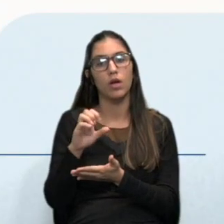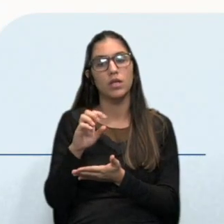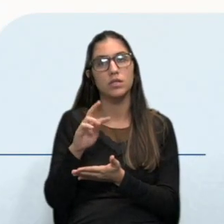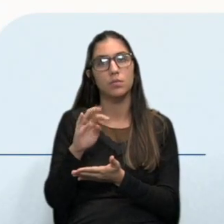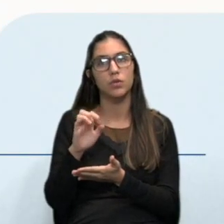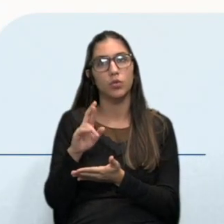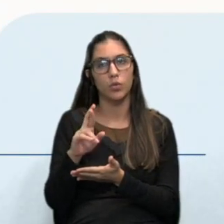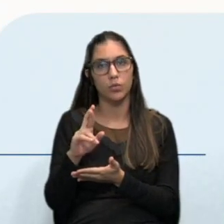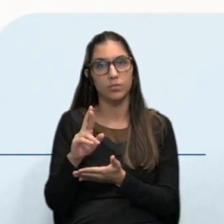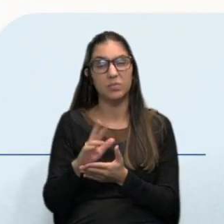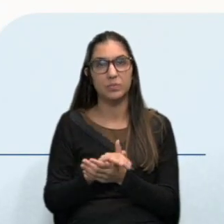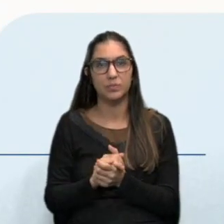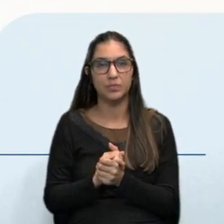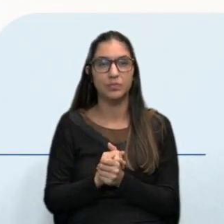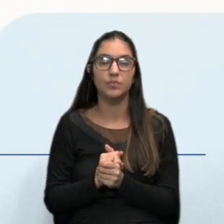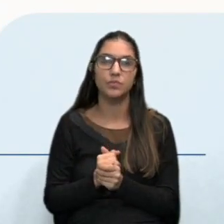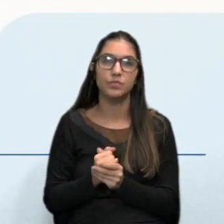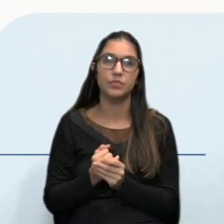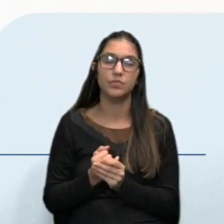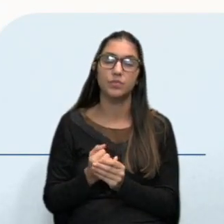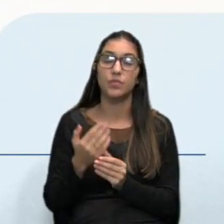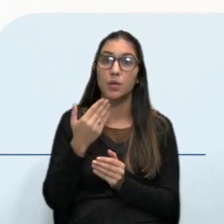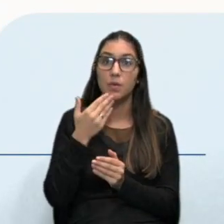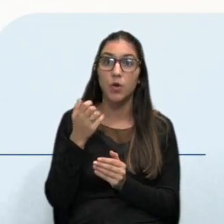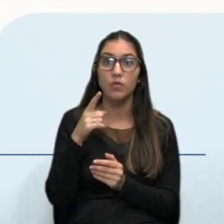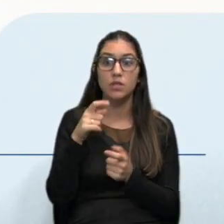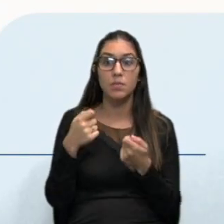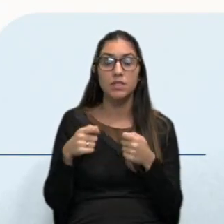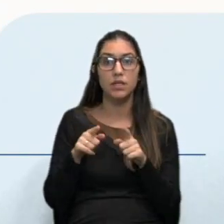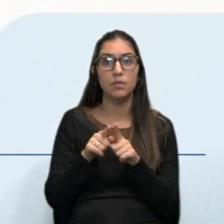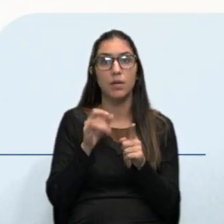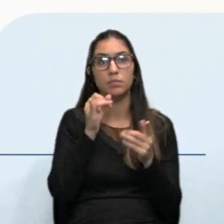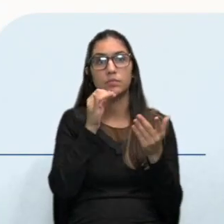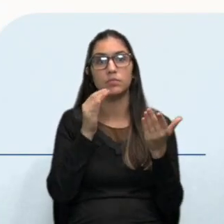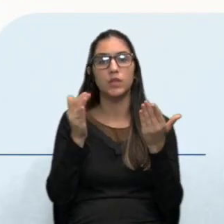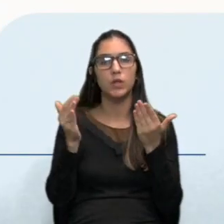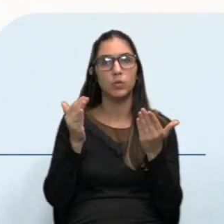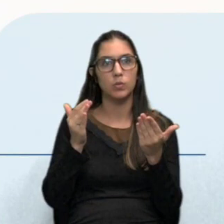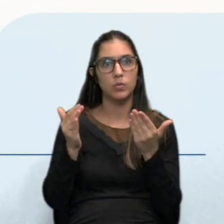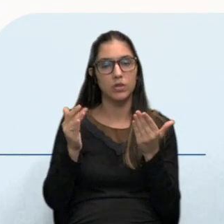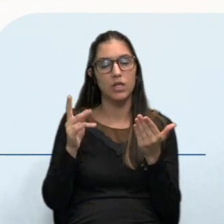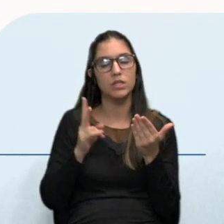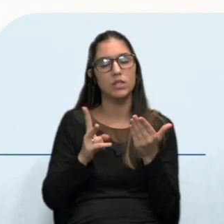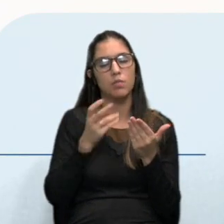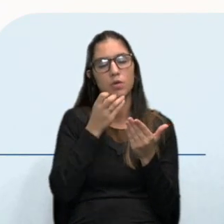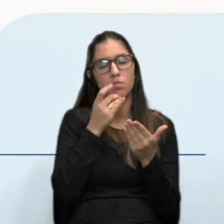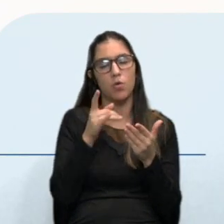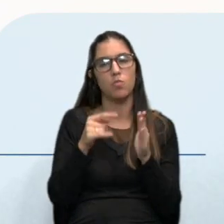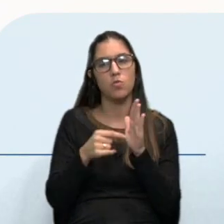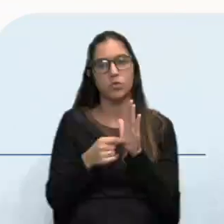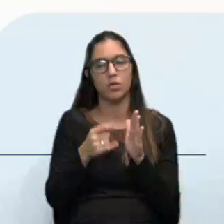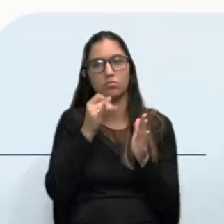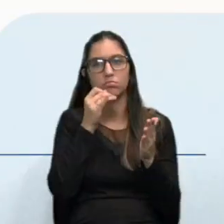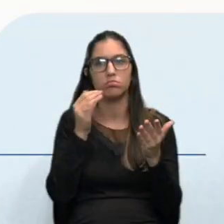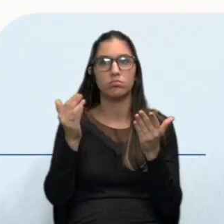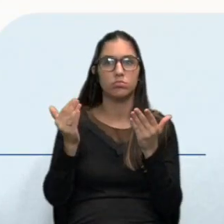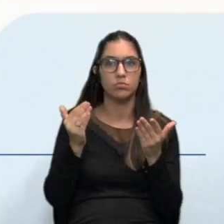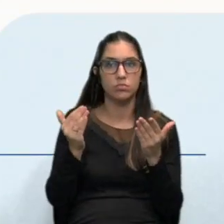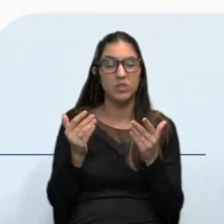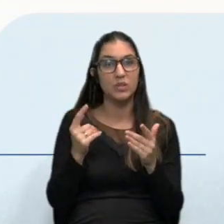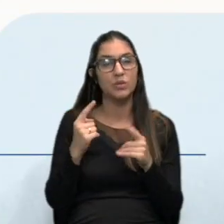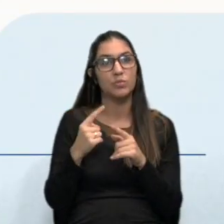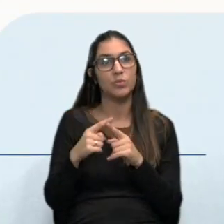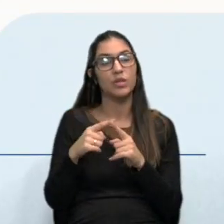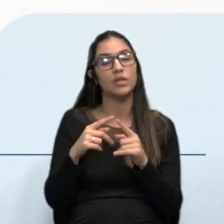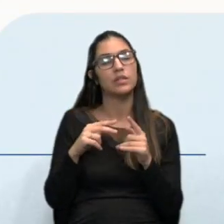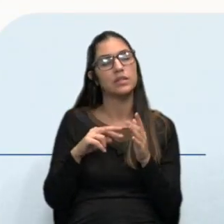o receptor. E melhor, você precisa também ilustrar. É sempre bom ilustrar, que a gente